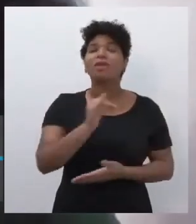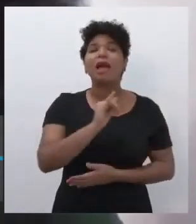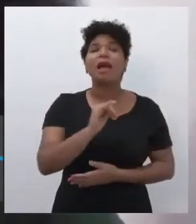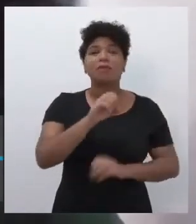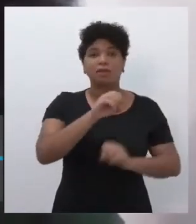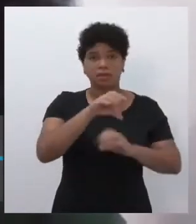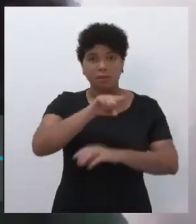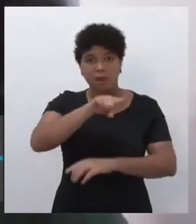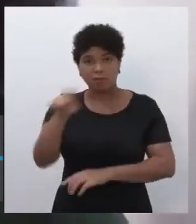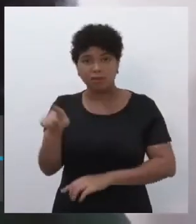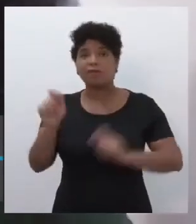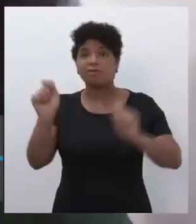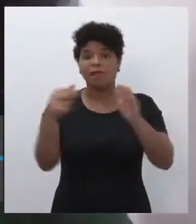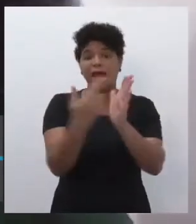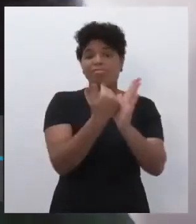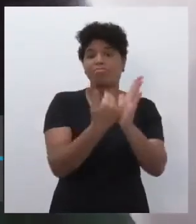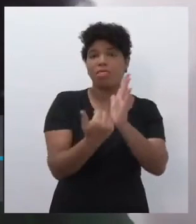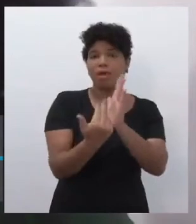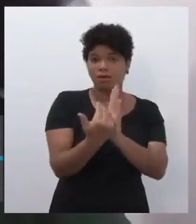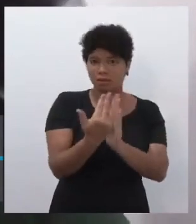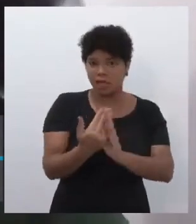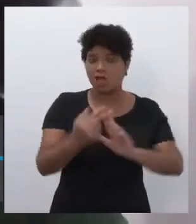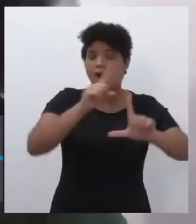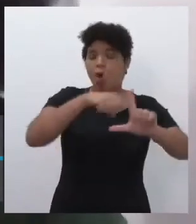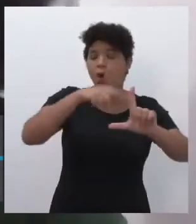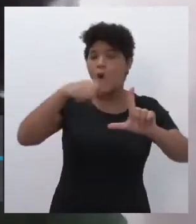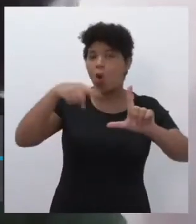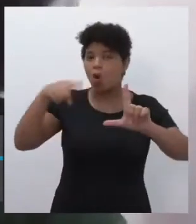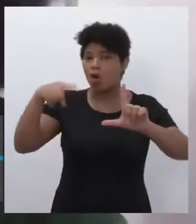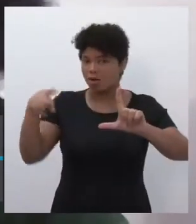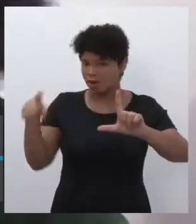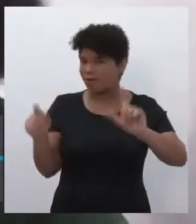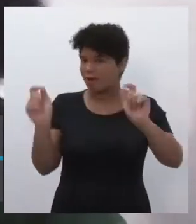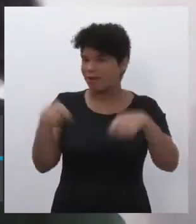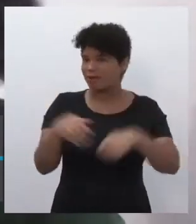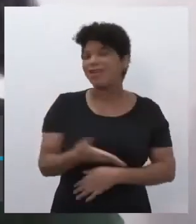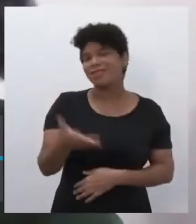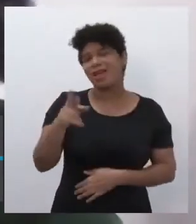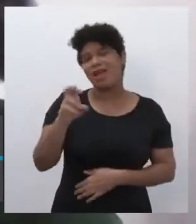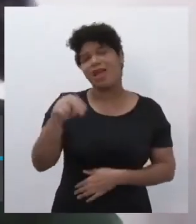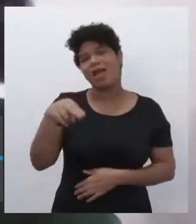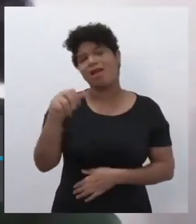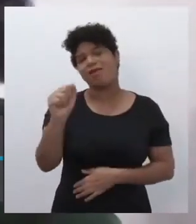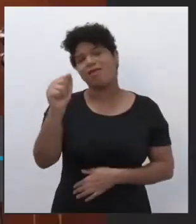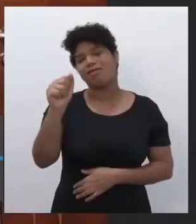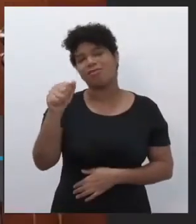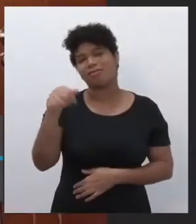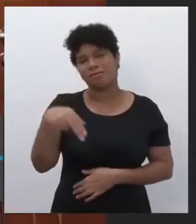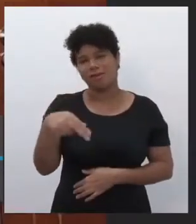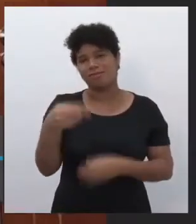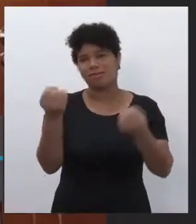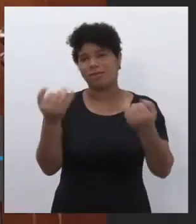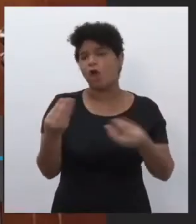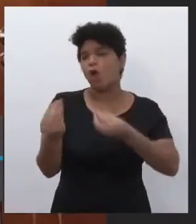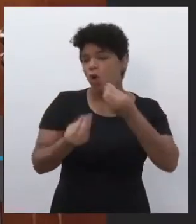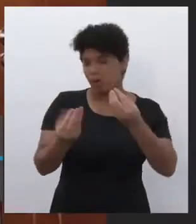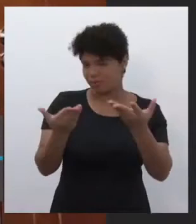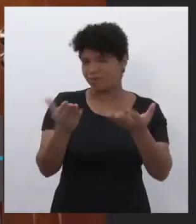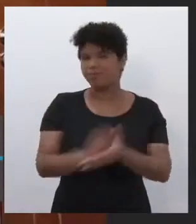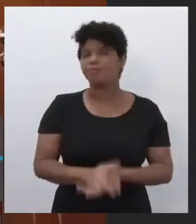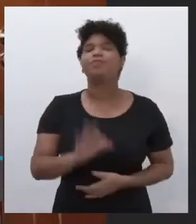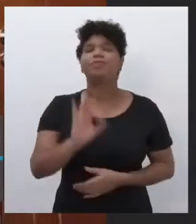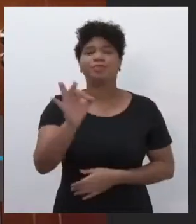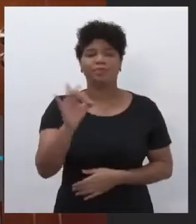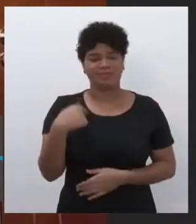o Renan e ele vai falar mais um pouquinho para a gente sobre isso. Renan? Exatamente isso, Lu. E